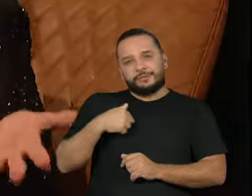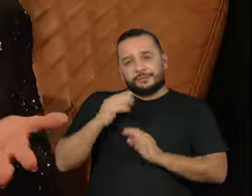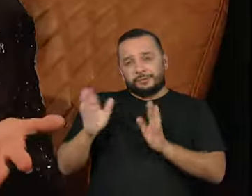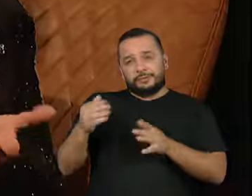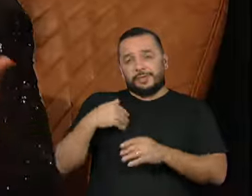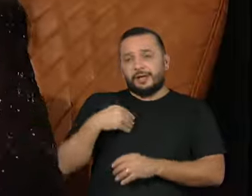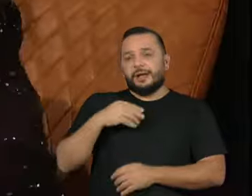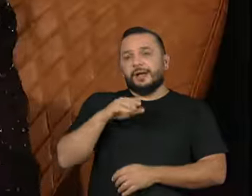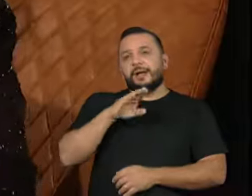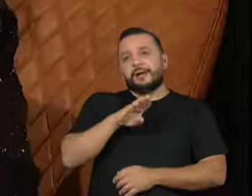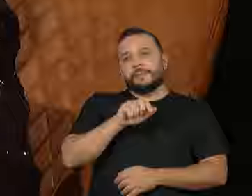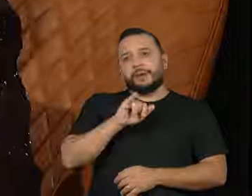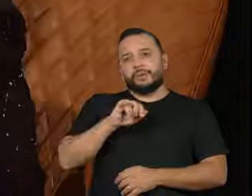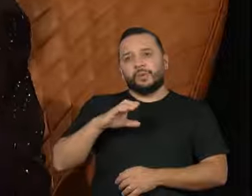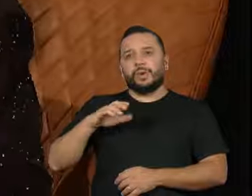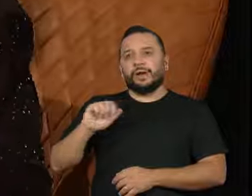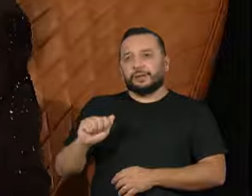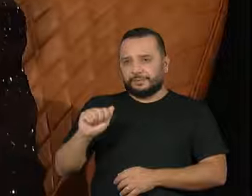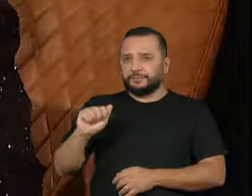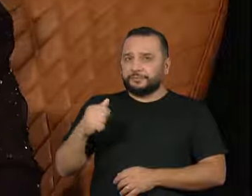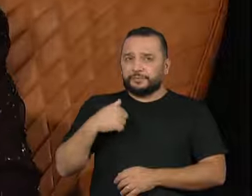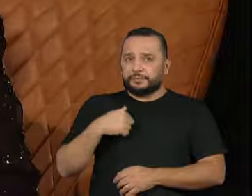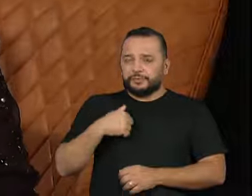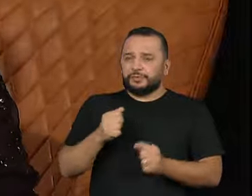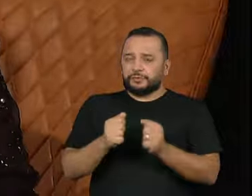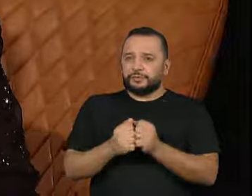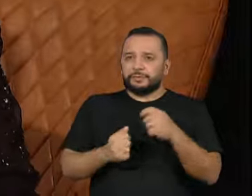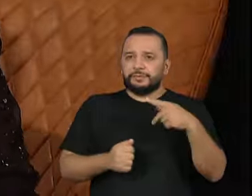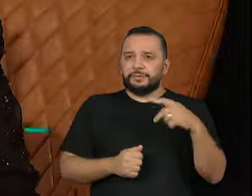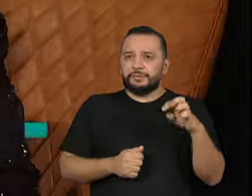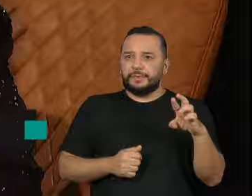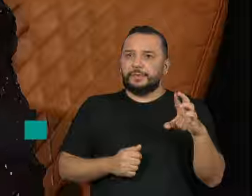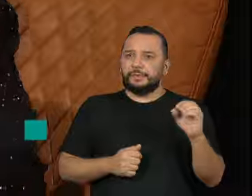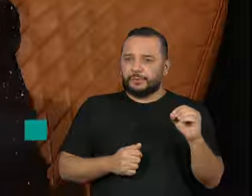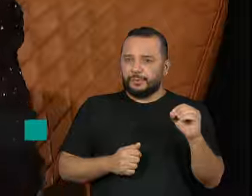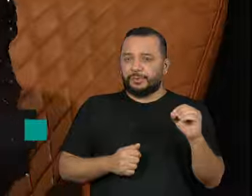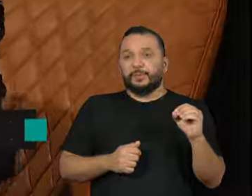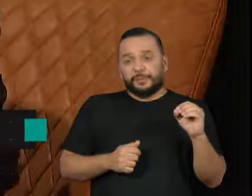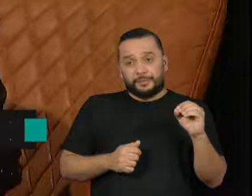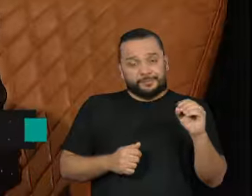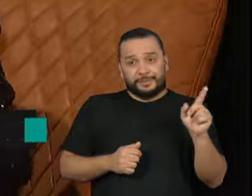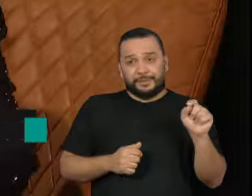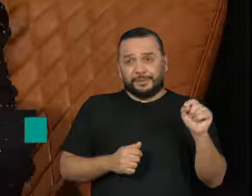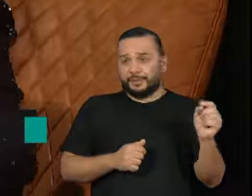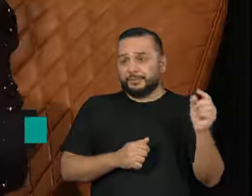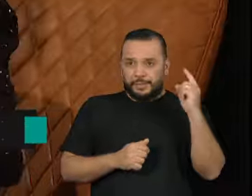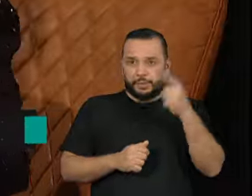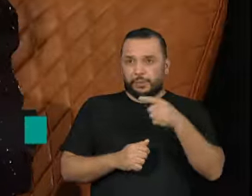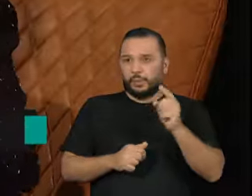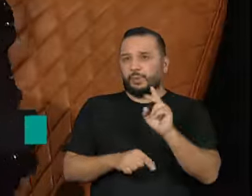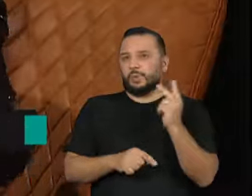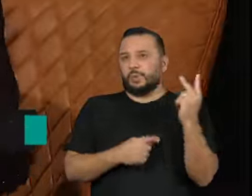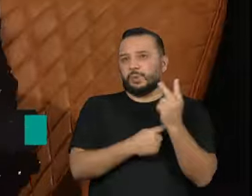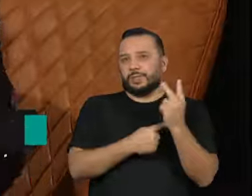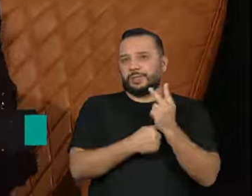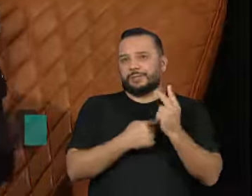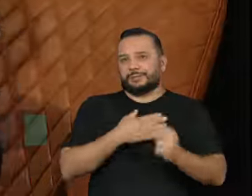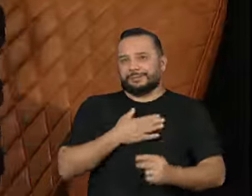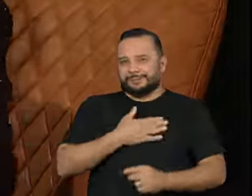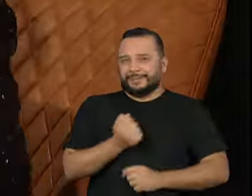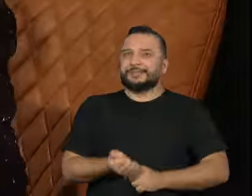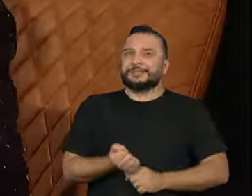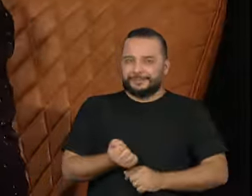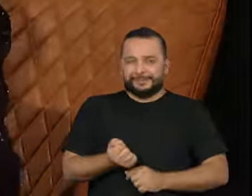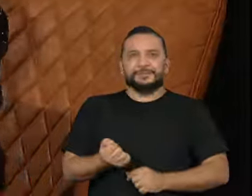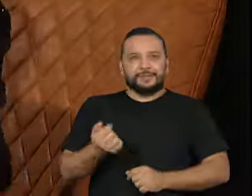Pedrinho Mata, o Ronaldo pediu para o Pedrinho Mata tomar conta de mim, né? Então, você olha ela, né? Porque, né, tomar conta, eu fui